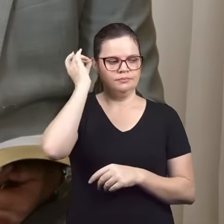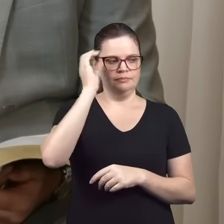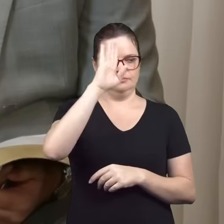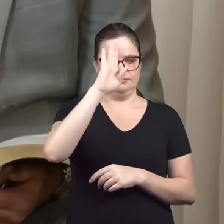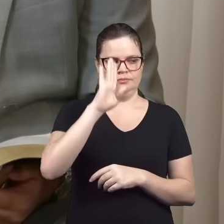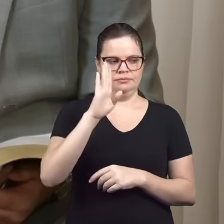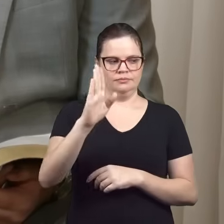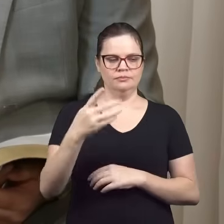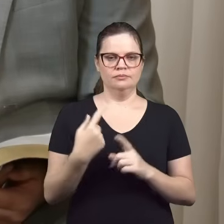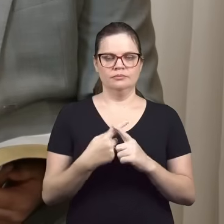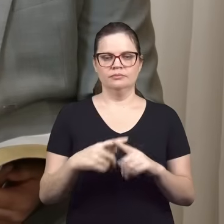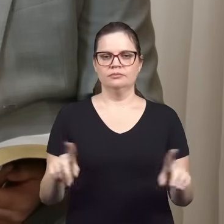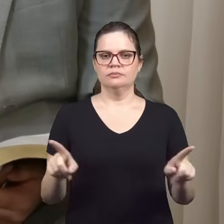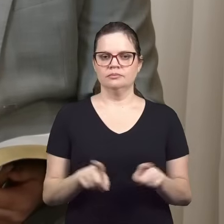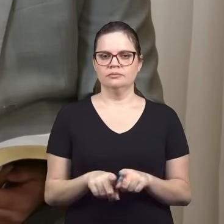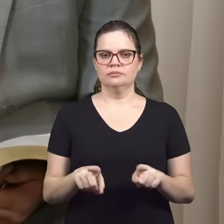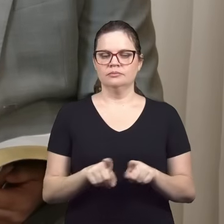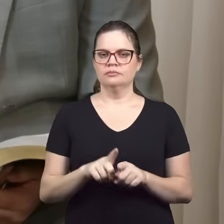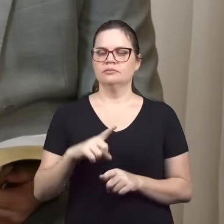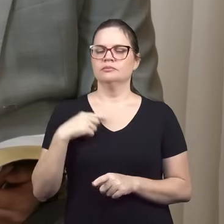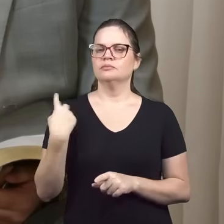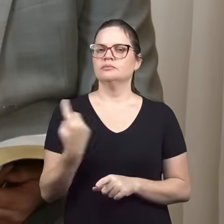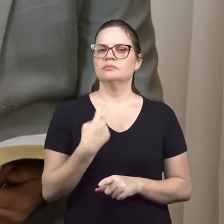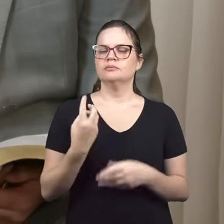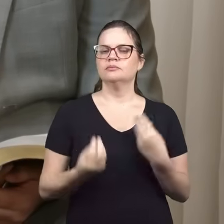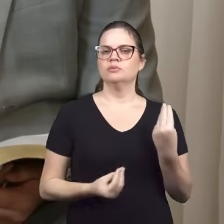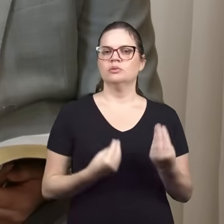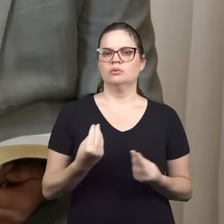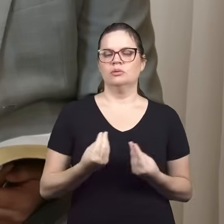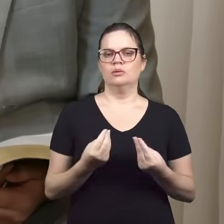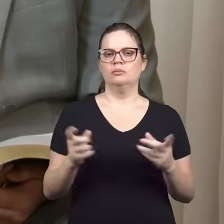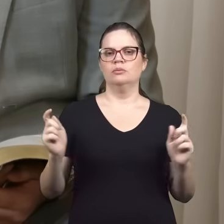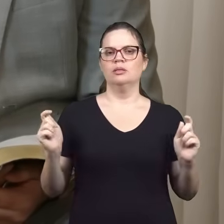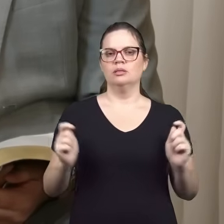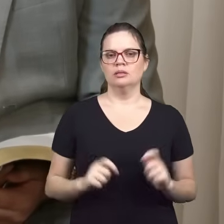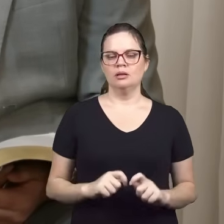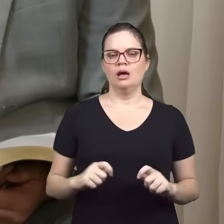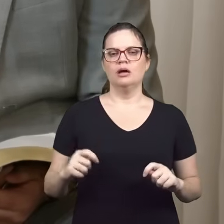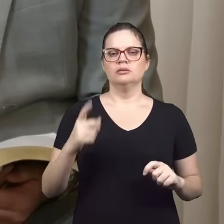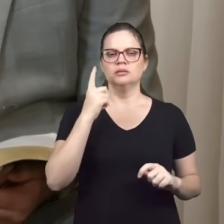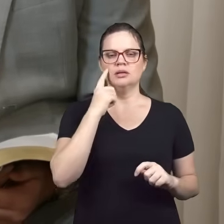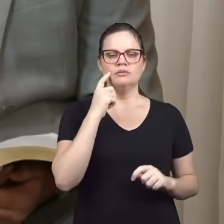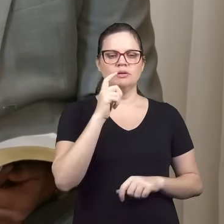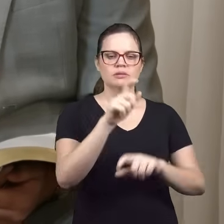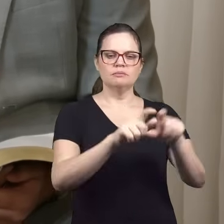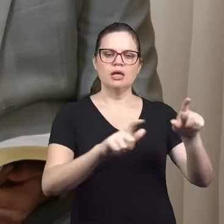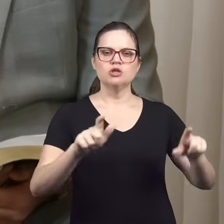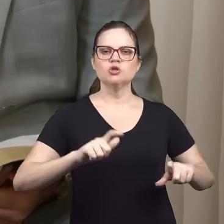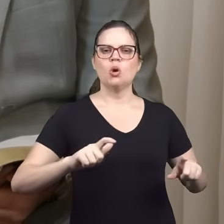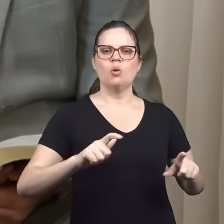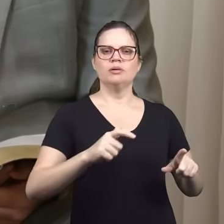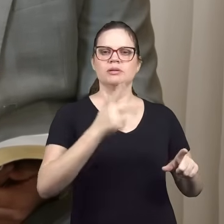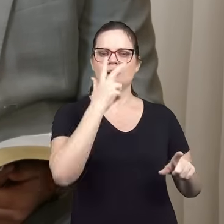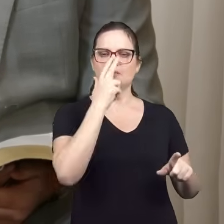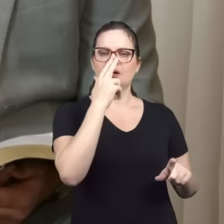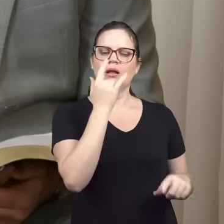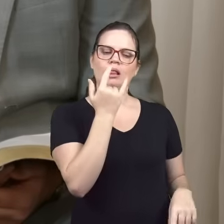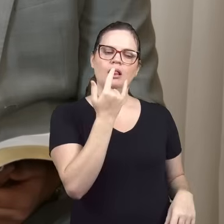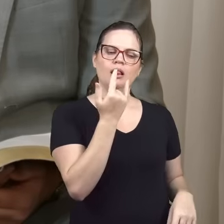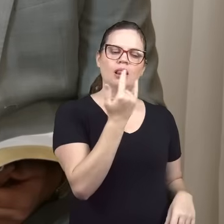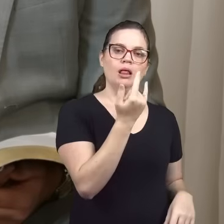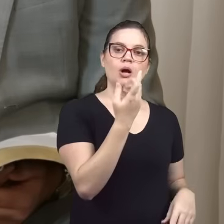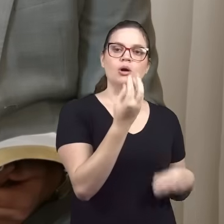principais, mas como nós devemos, diante das ofertas do mundo, nos portar. Então toda a